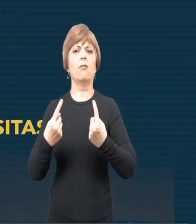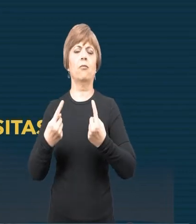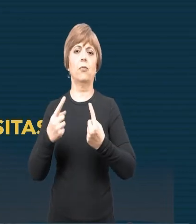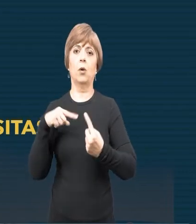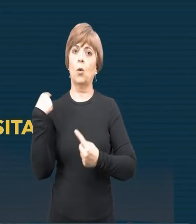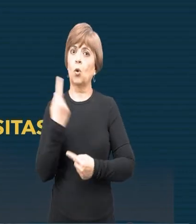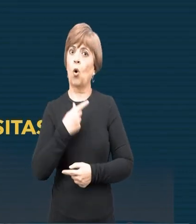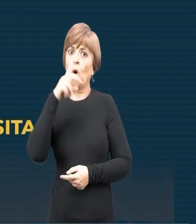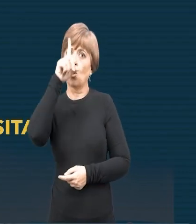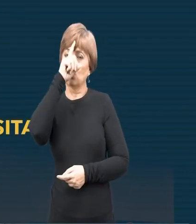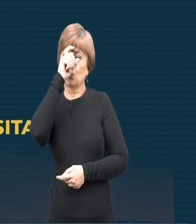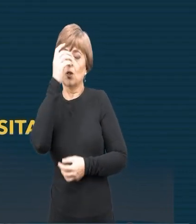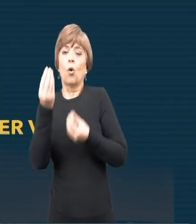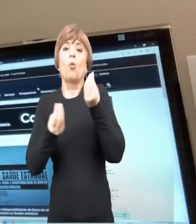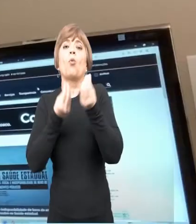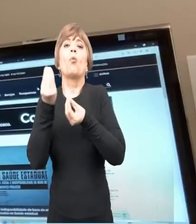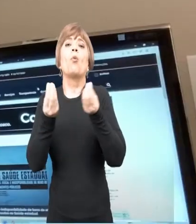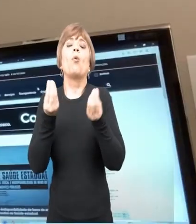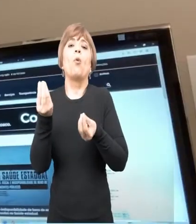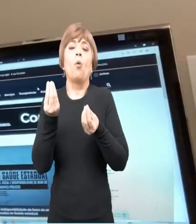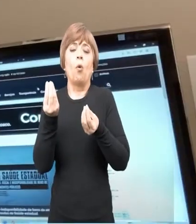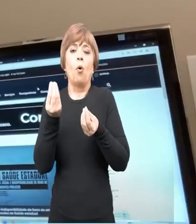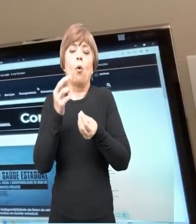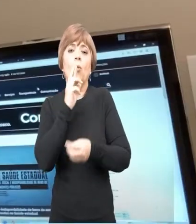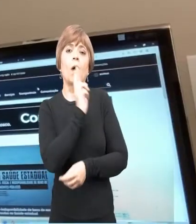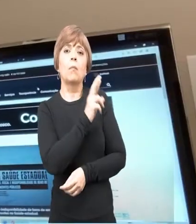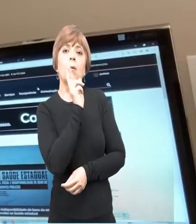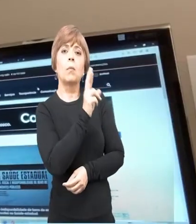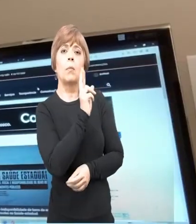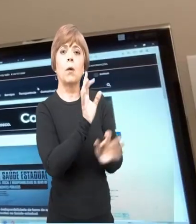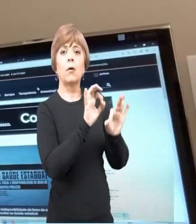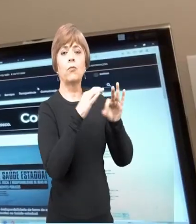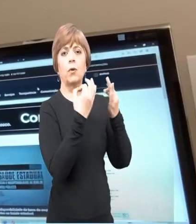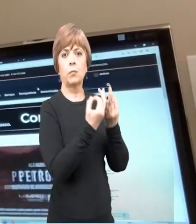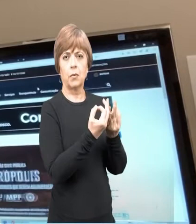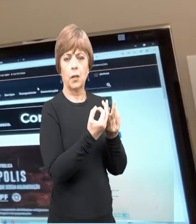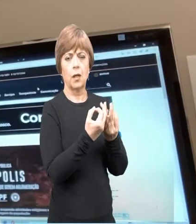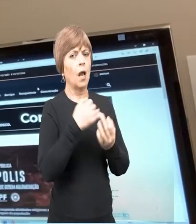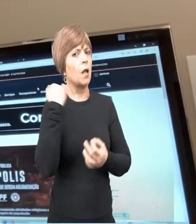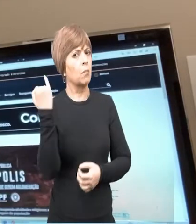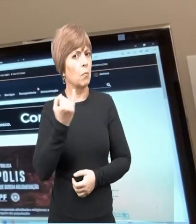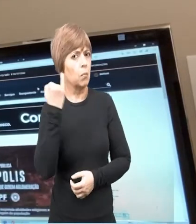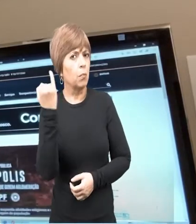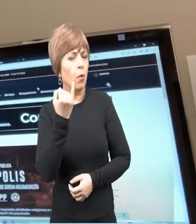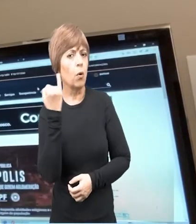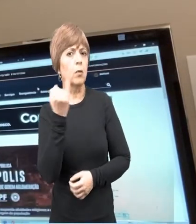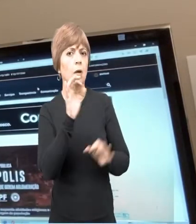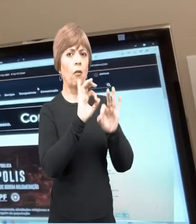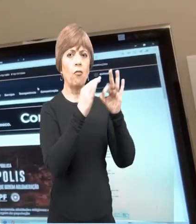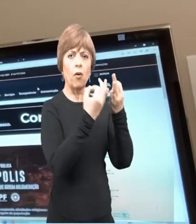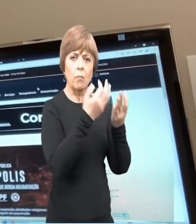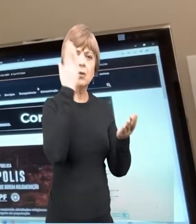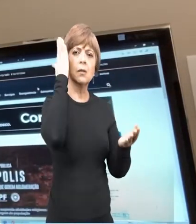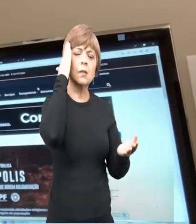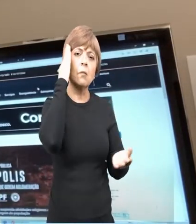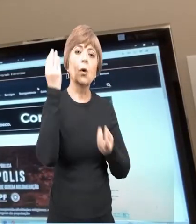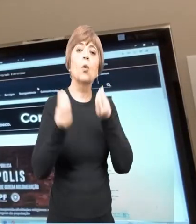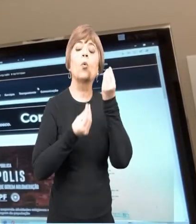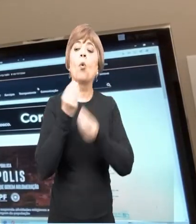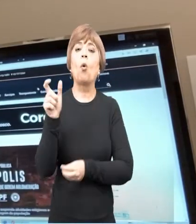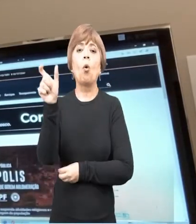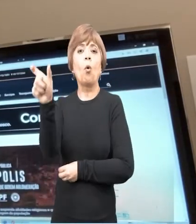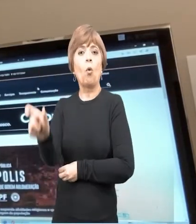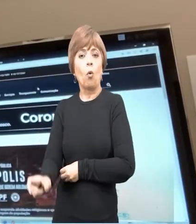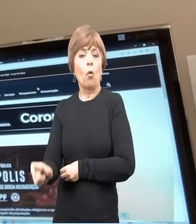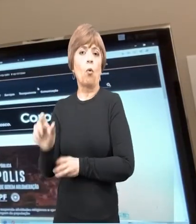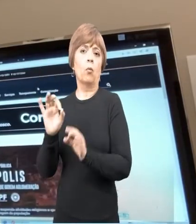as unidades hospitalares, porque é preciso passar informações aos familiares sobre o estado de saúde de